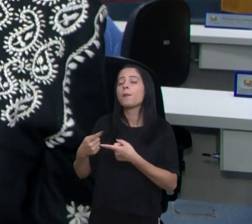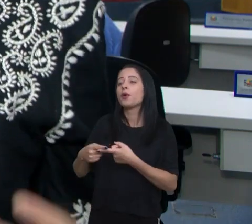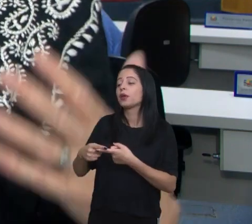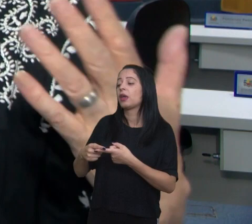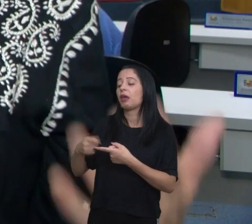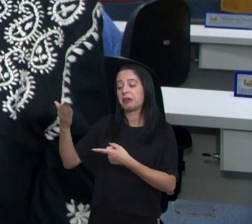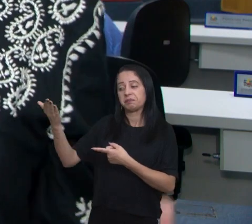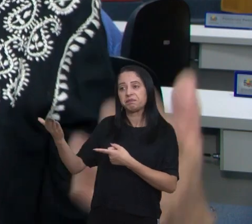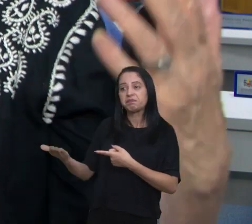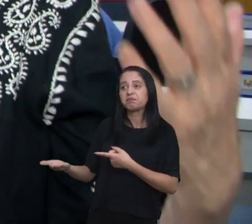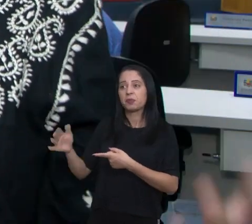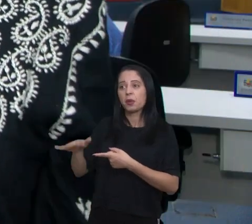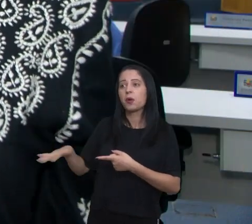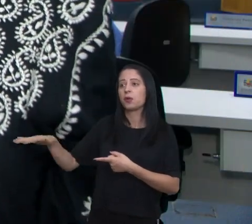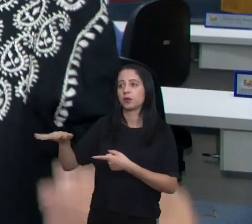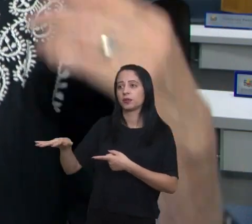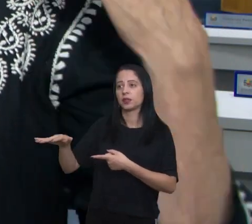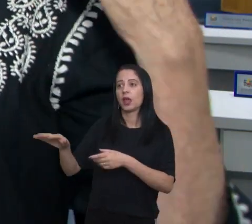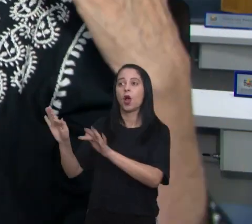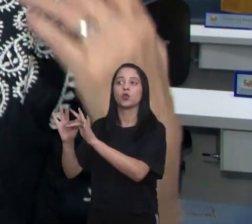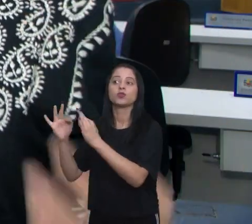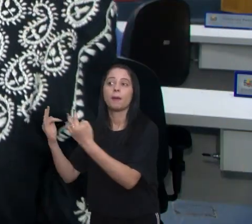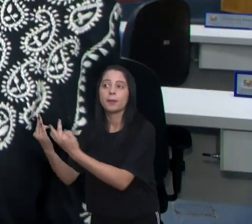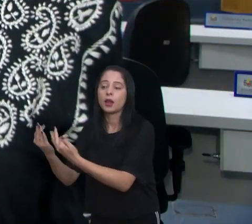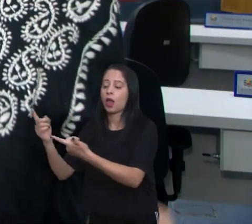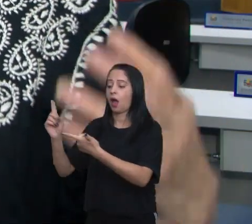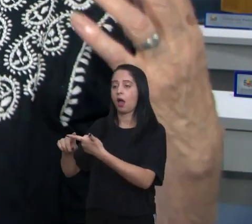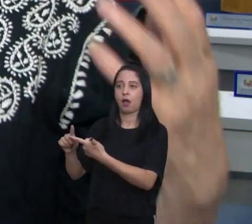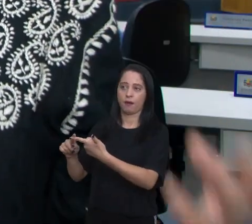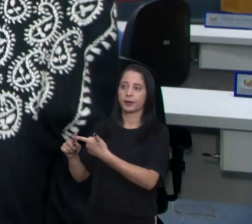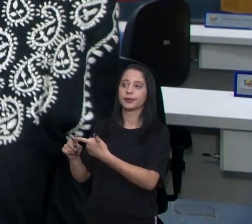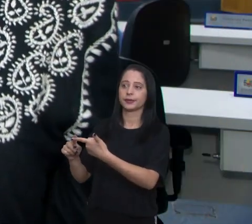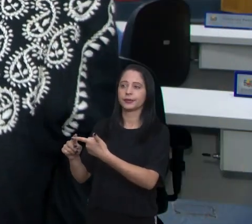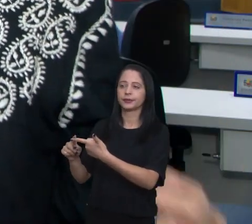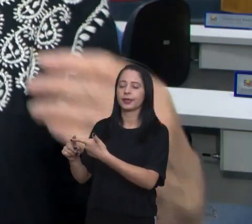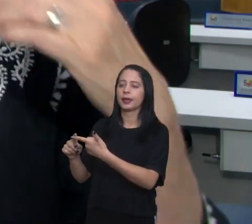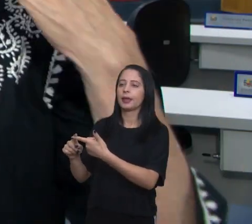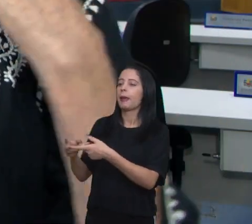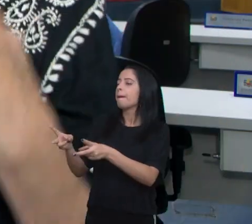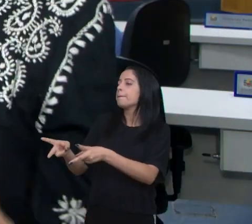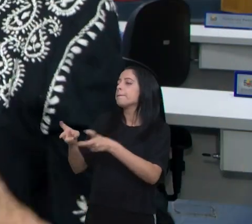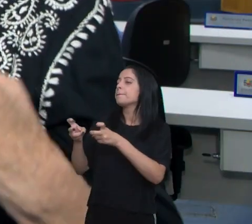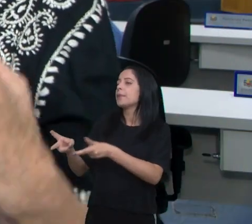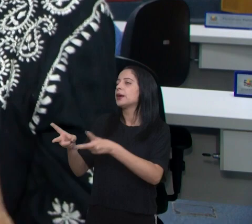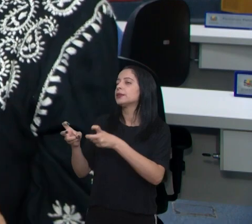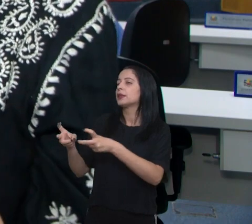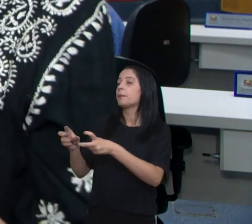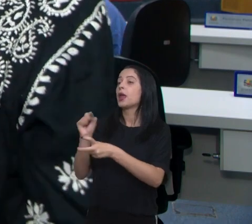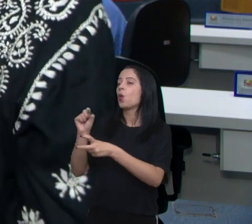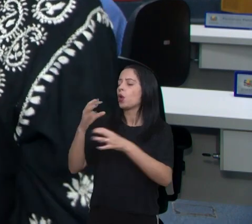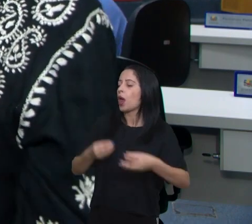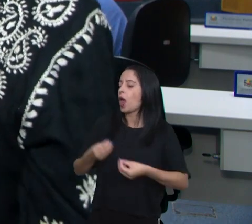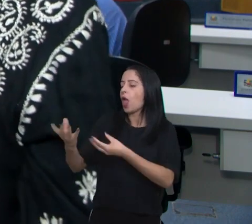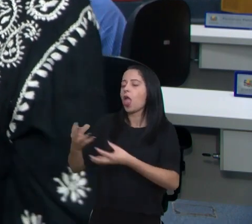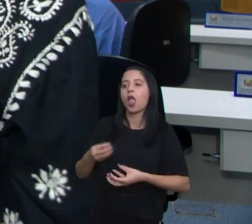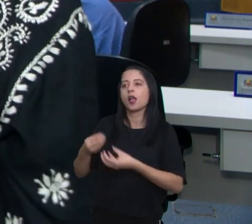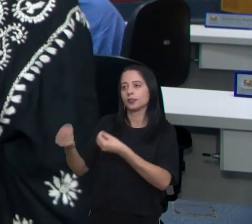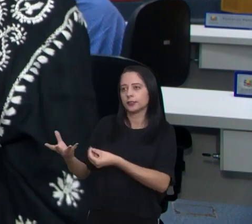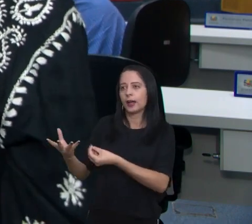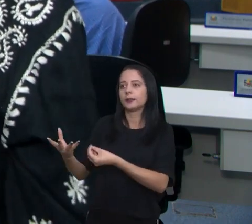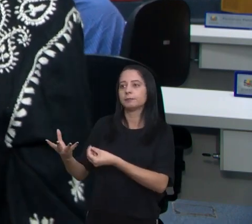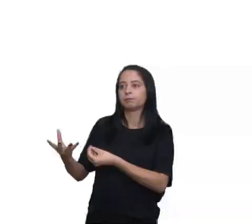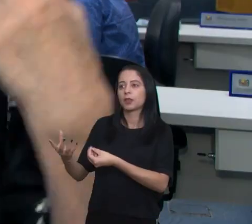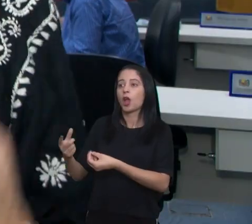deficientes visuais acompanhem, que os familiares acompanhem, para ver o que vai ser oferecido para